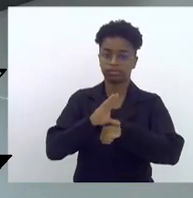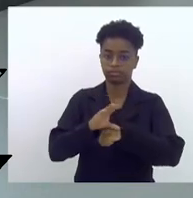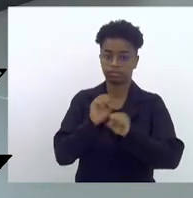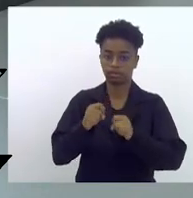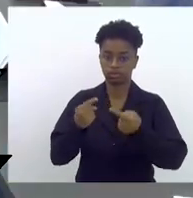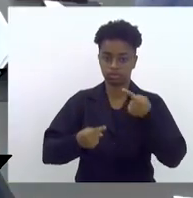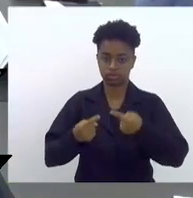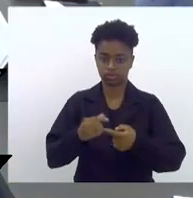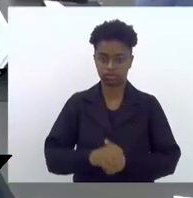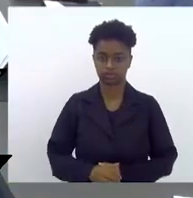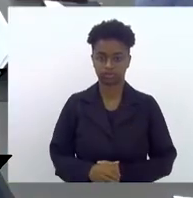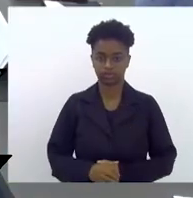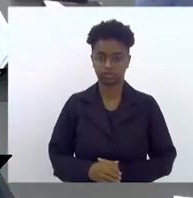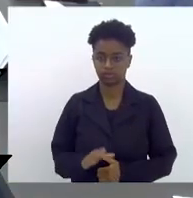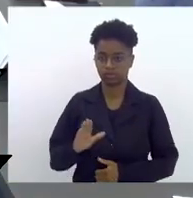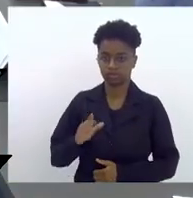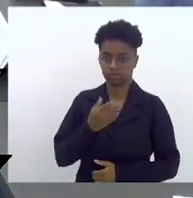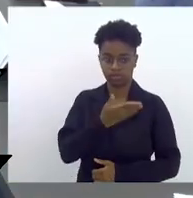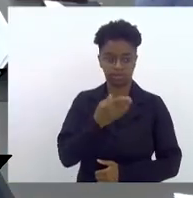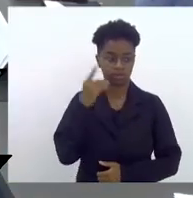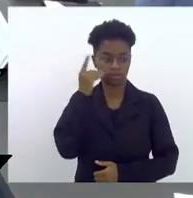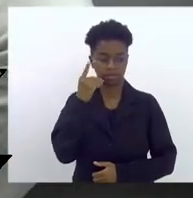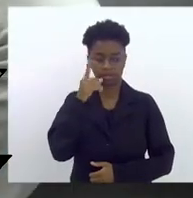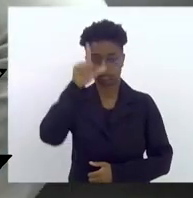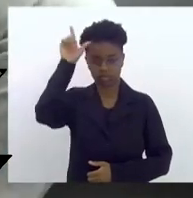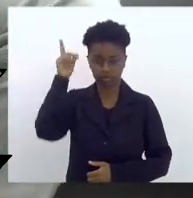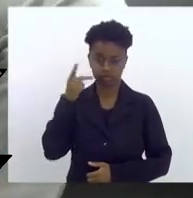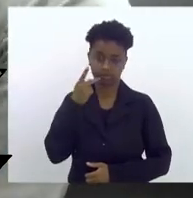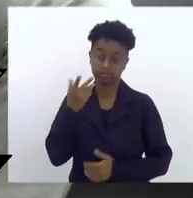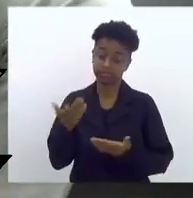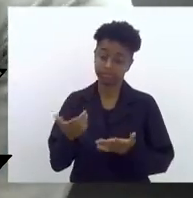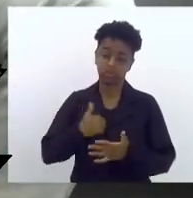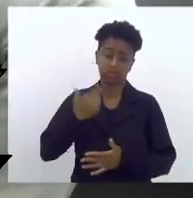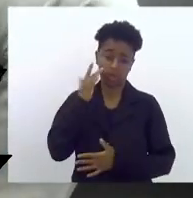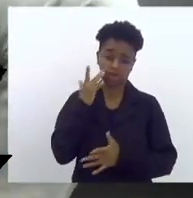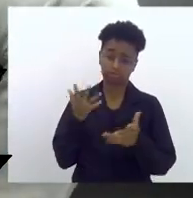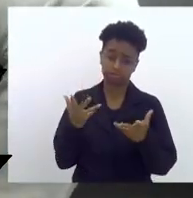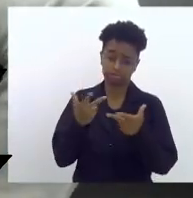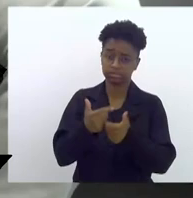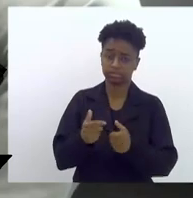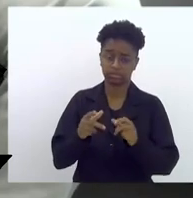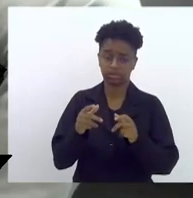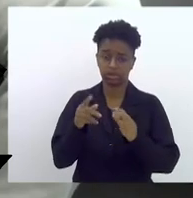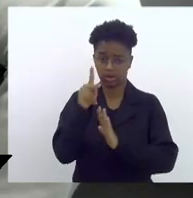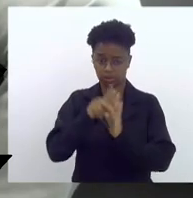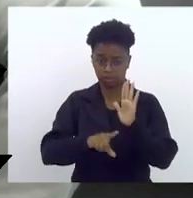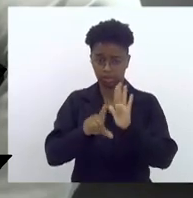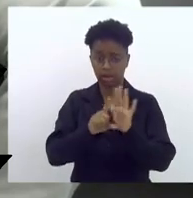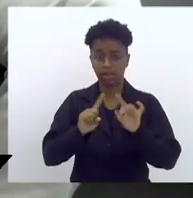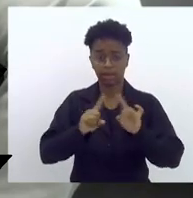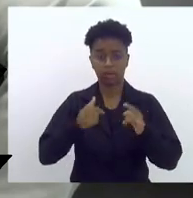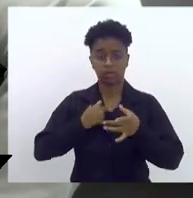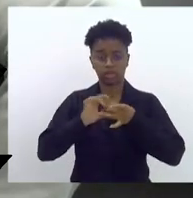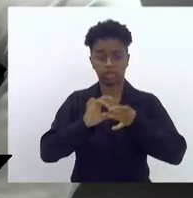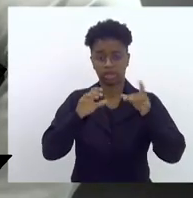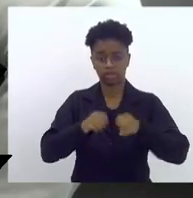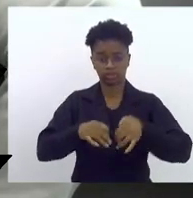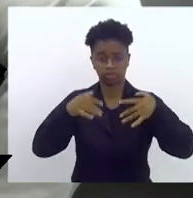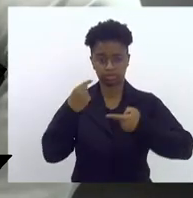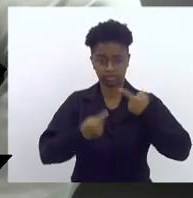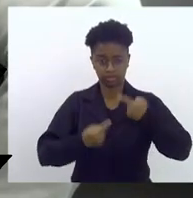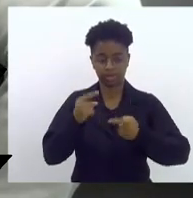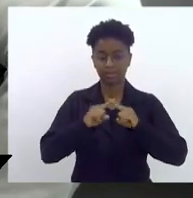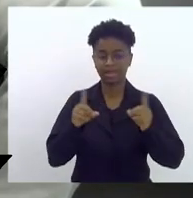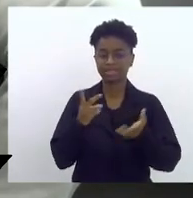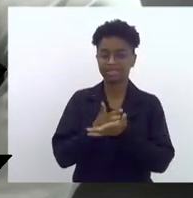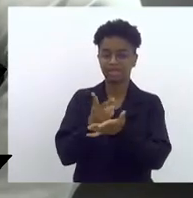Presidente para discutir Deputado Luiz Paulo inegável o médico da matéria vou deixar para plenário mas sempre